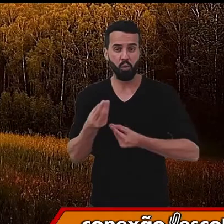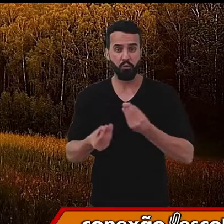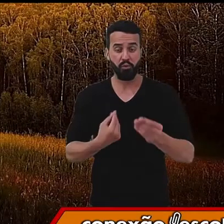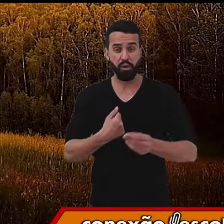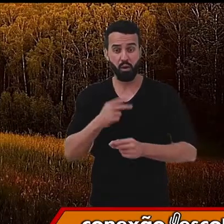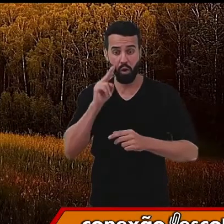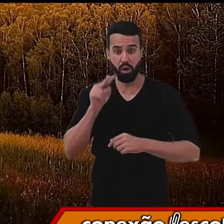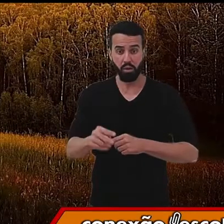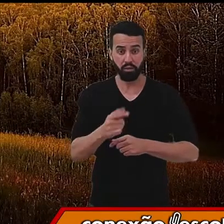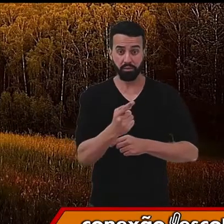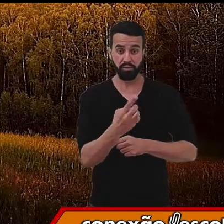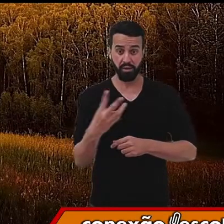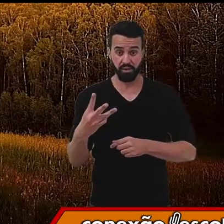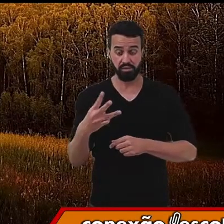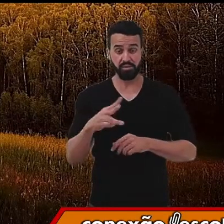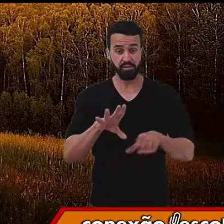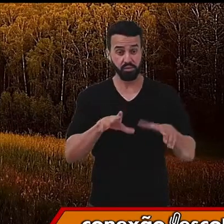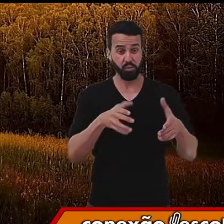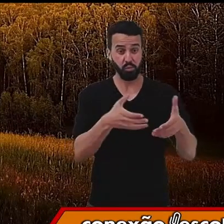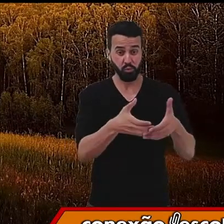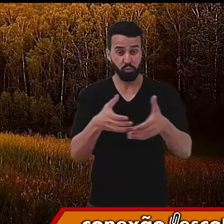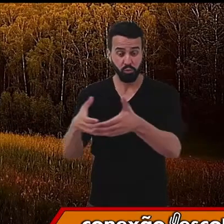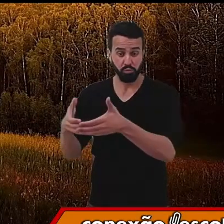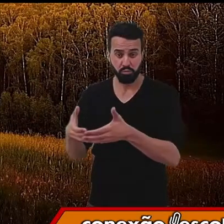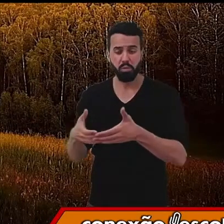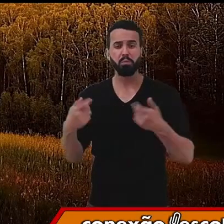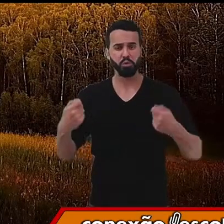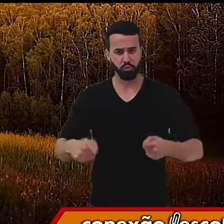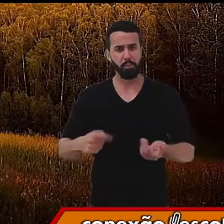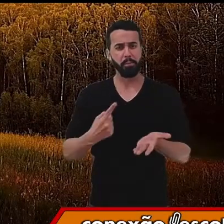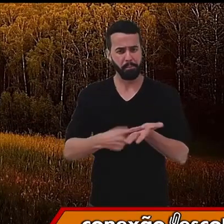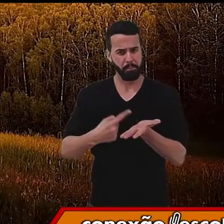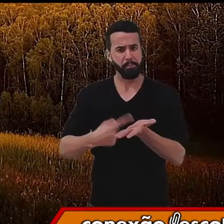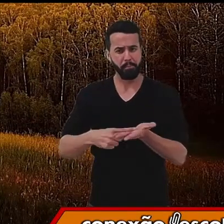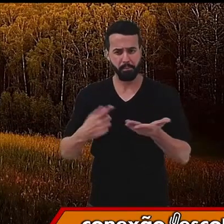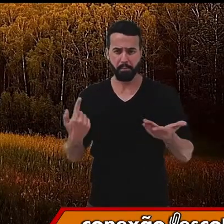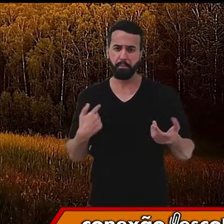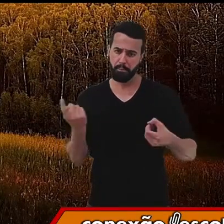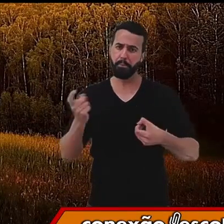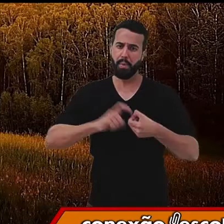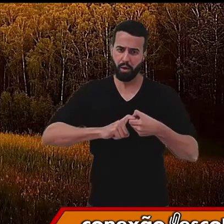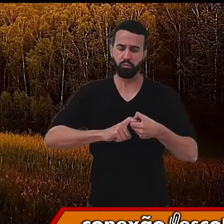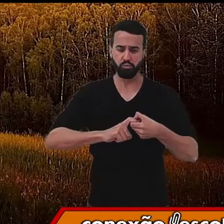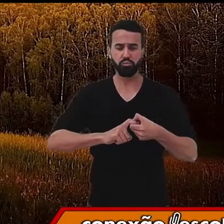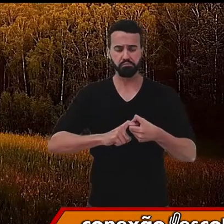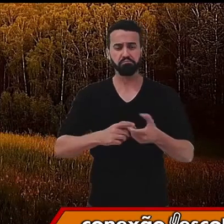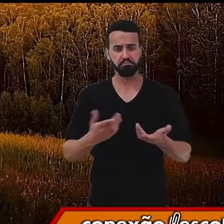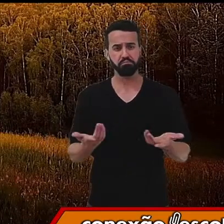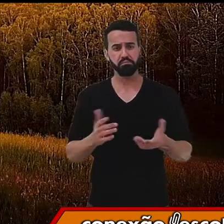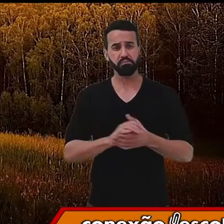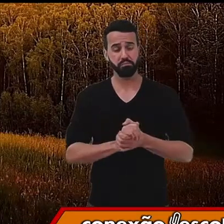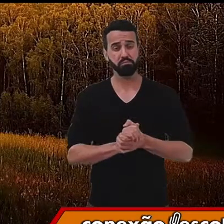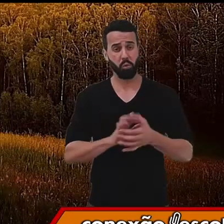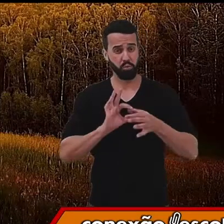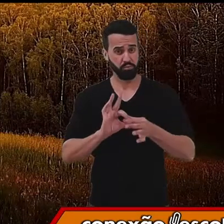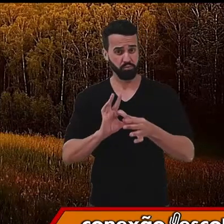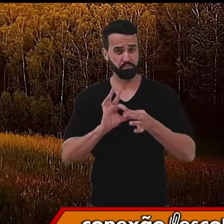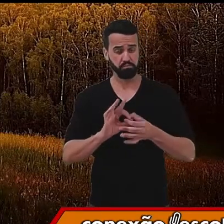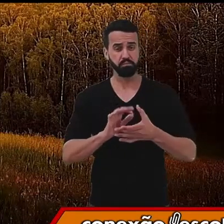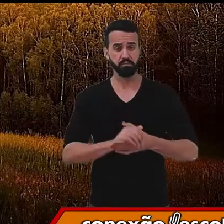e exigir então que o pacto colonial fizesse sentido e fosse observado na sua